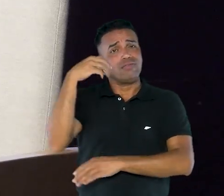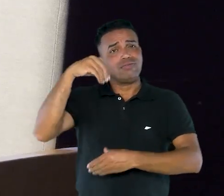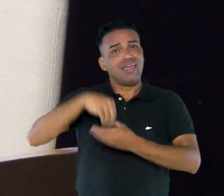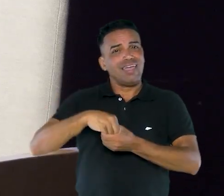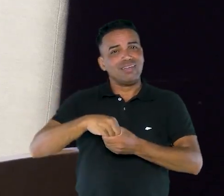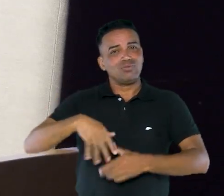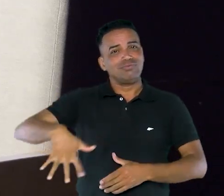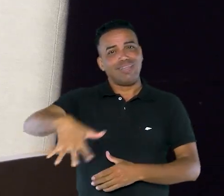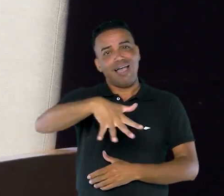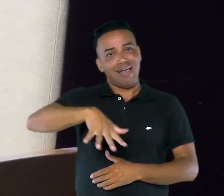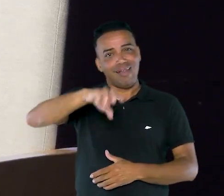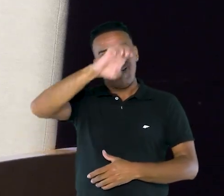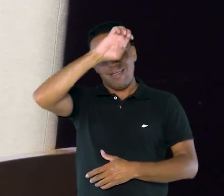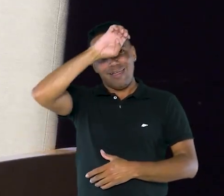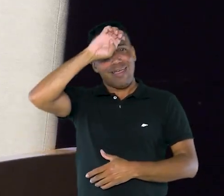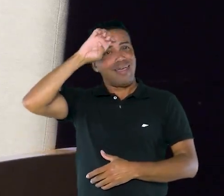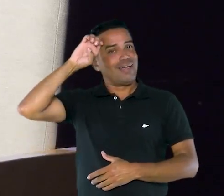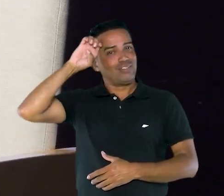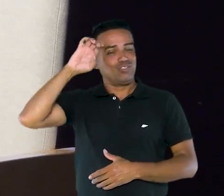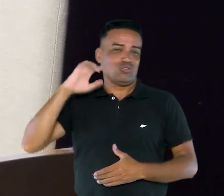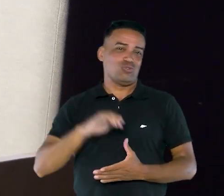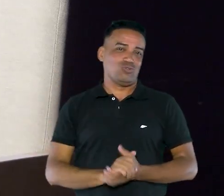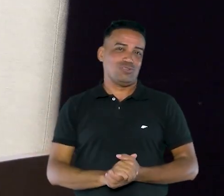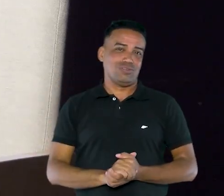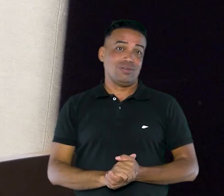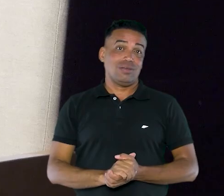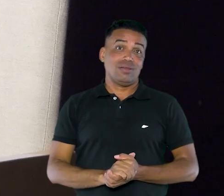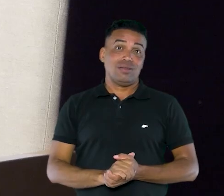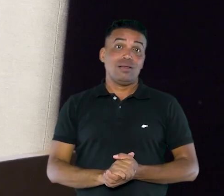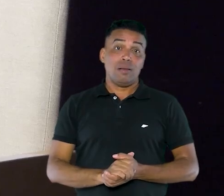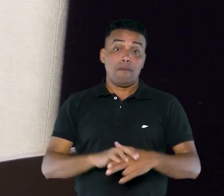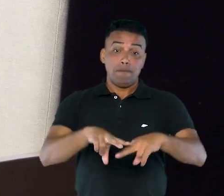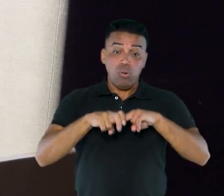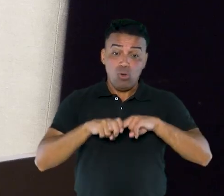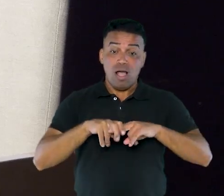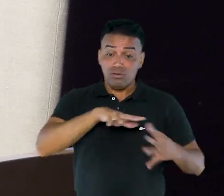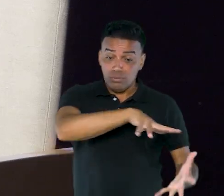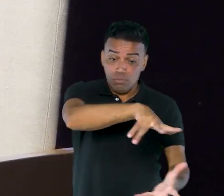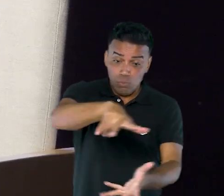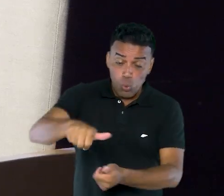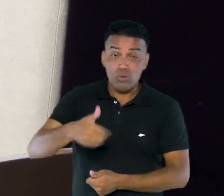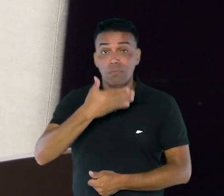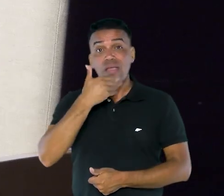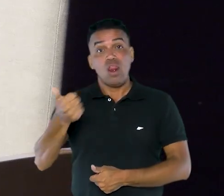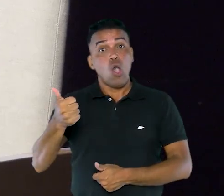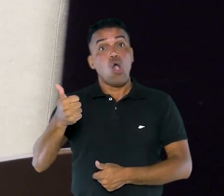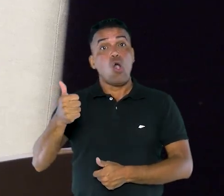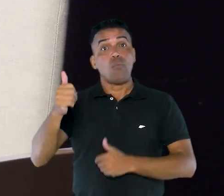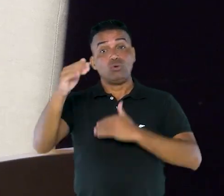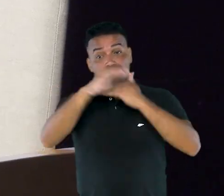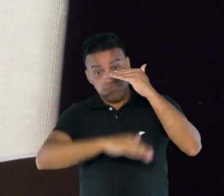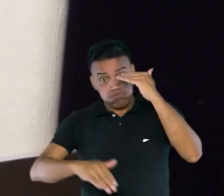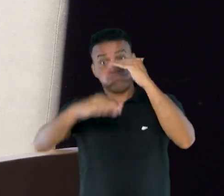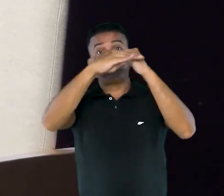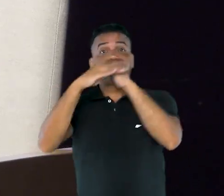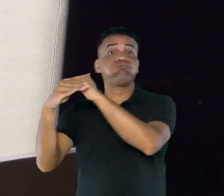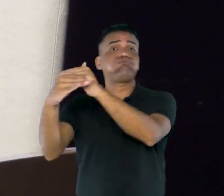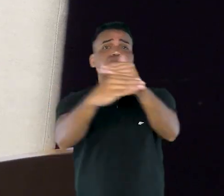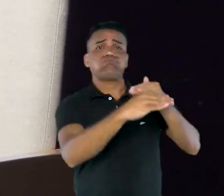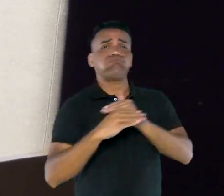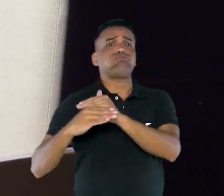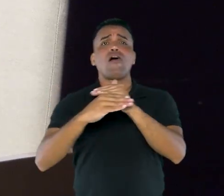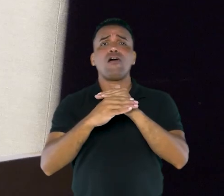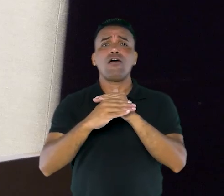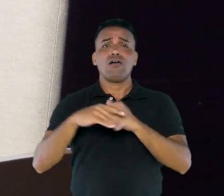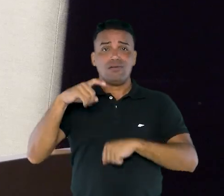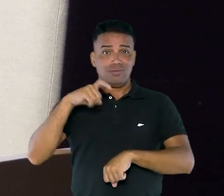ético, que não pode deixar de ser feita, por um mundo melhor, um mundo menos desigual, um mundo onde